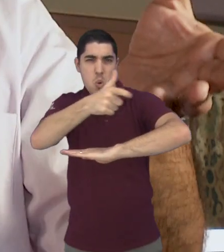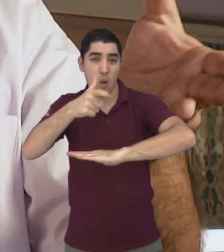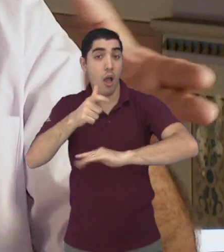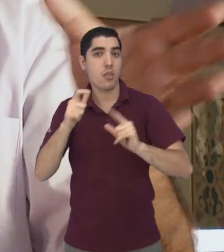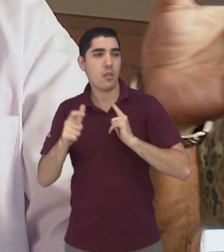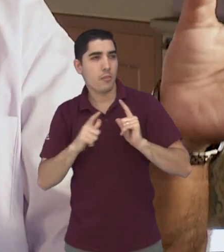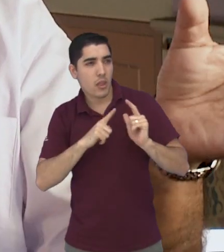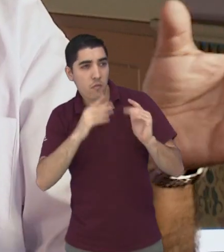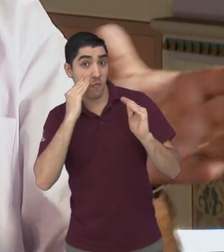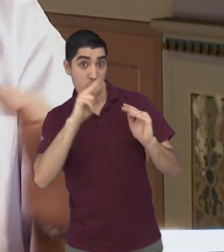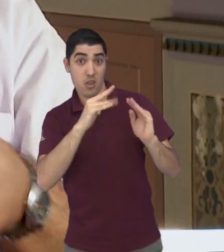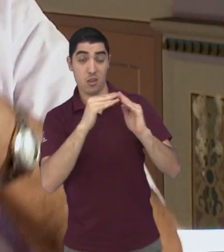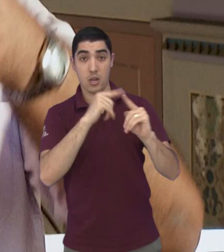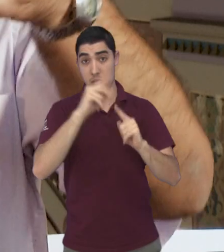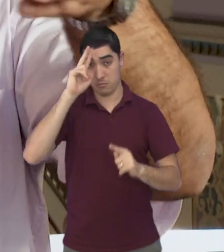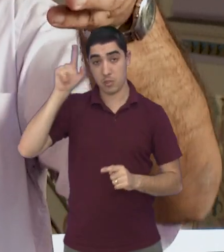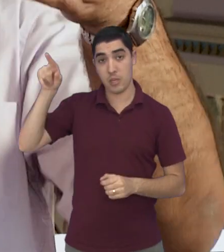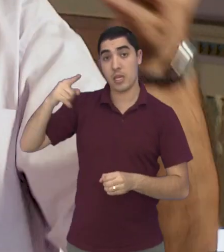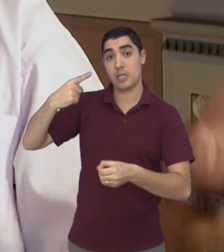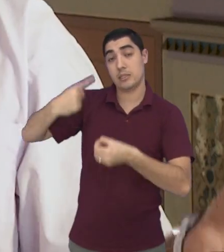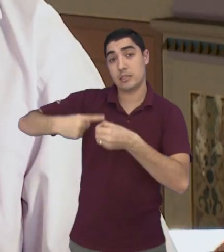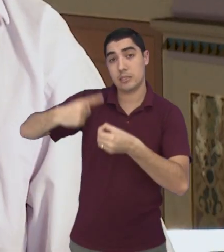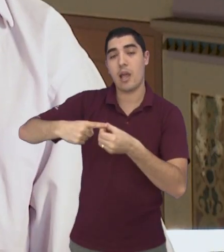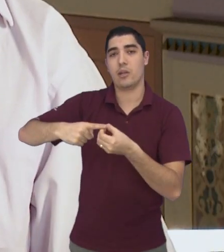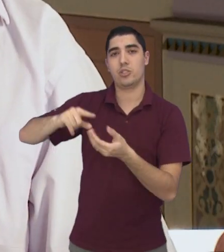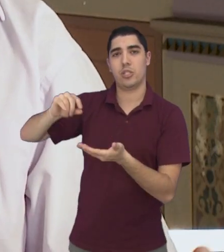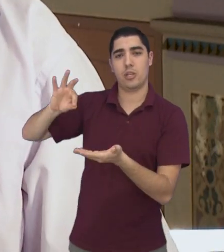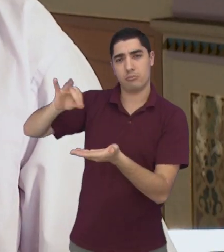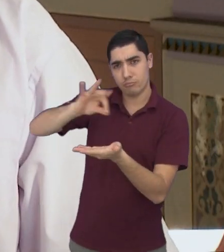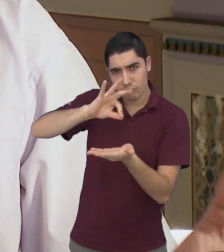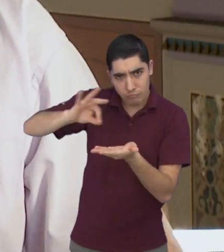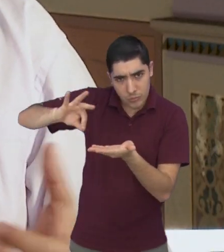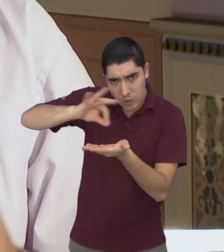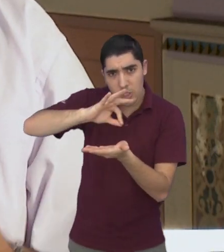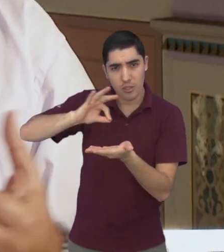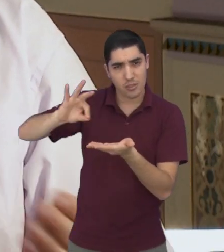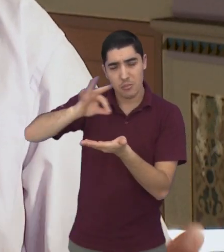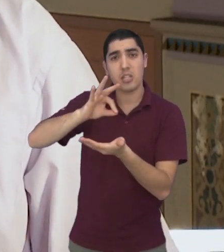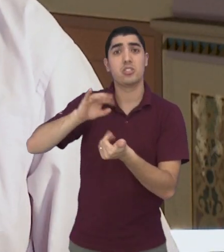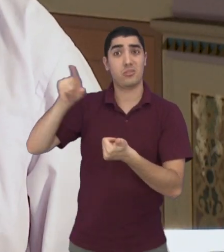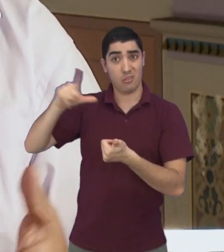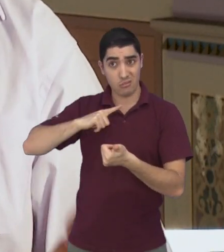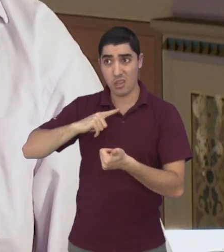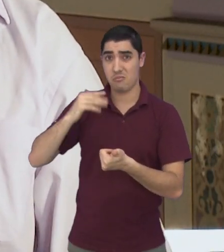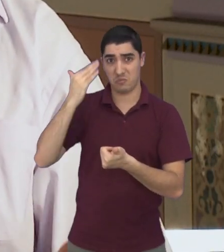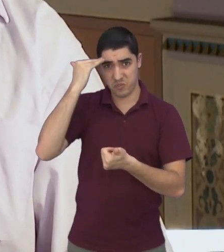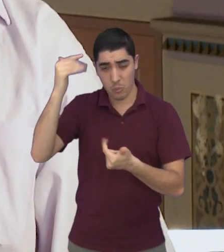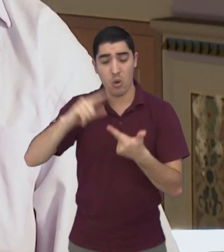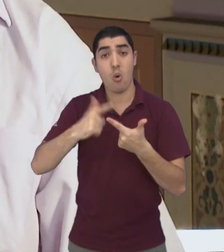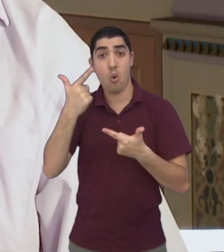no distrito diamantino, por exemplo, umas cidades ouvidas como Sabará, e os senhores daquela época, os senhores proprietários